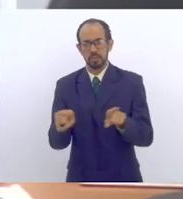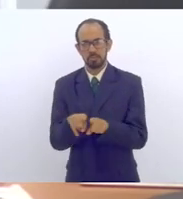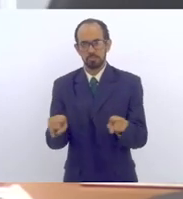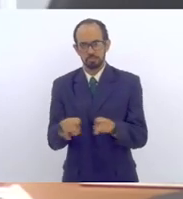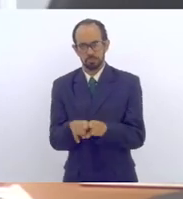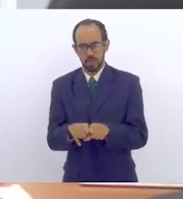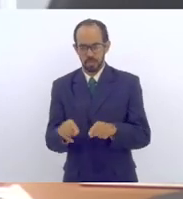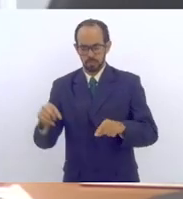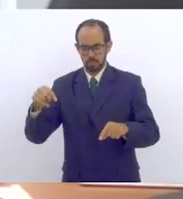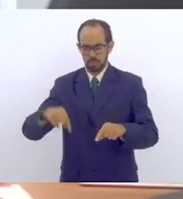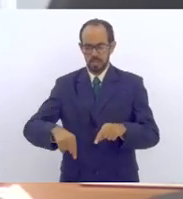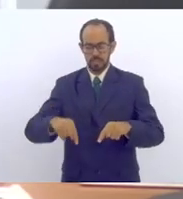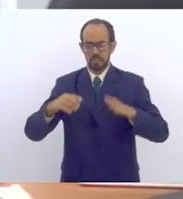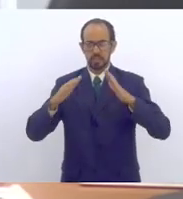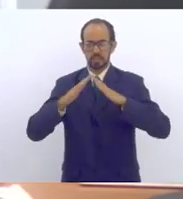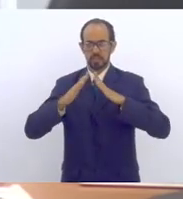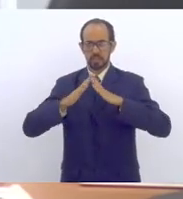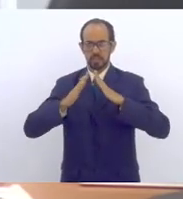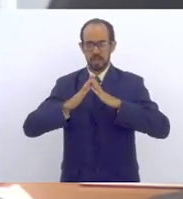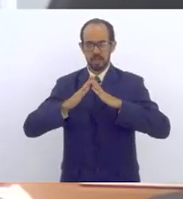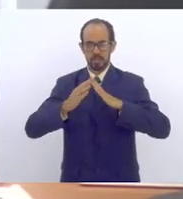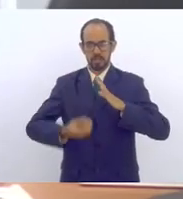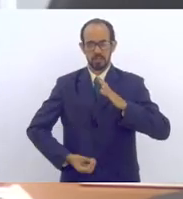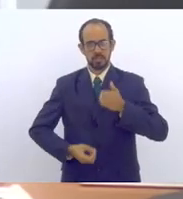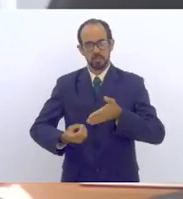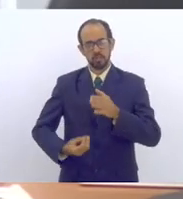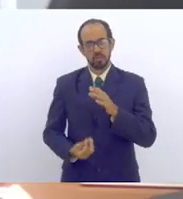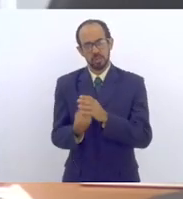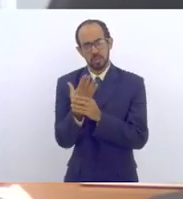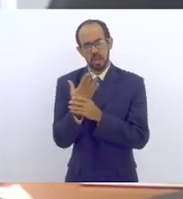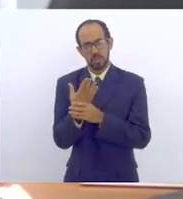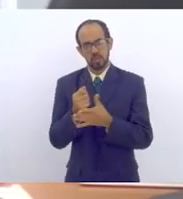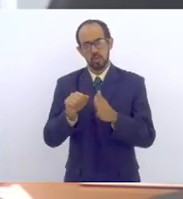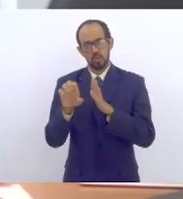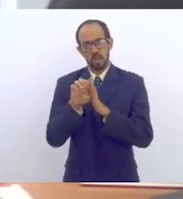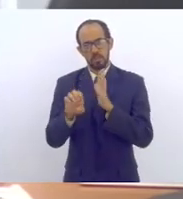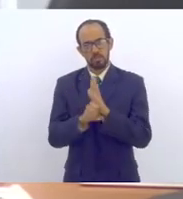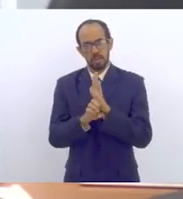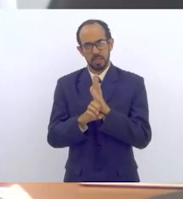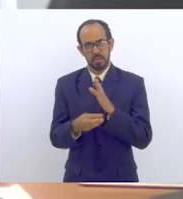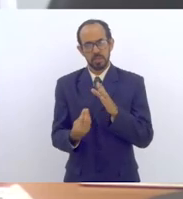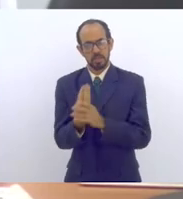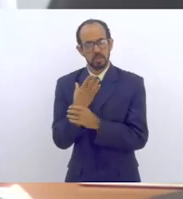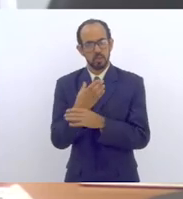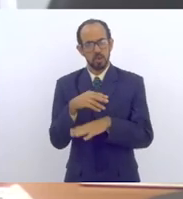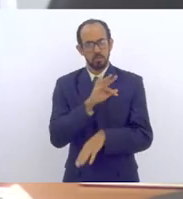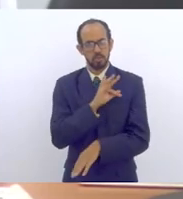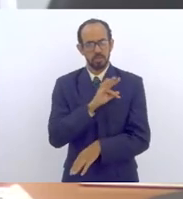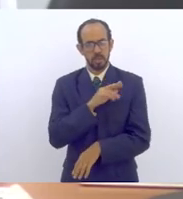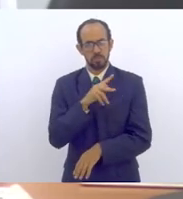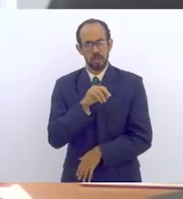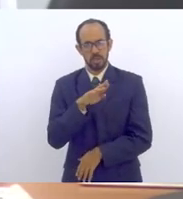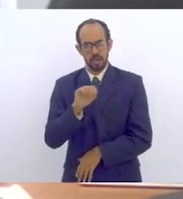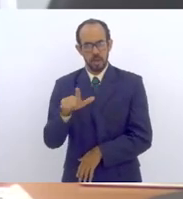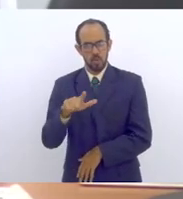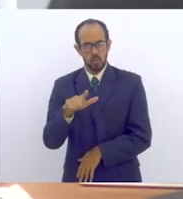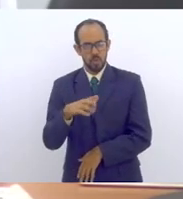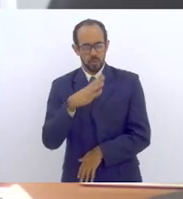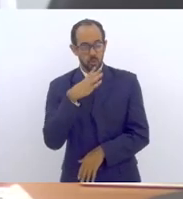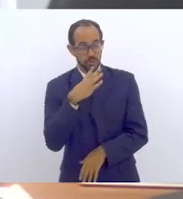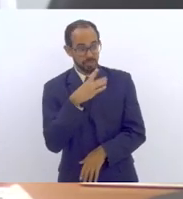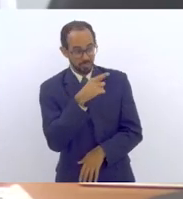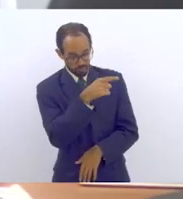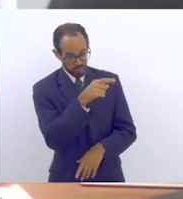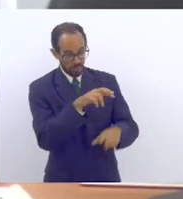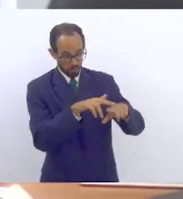por essa casa ter sido o autor da emenda constitucional que criou a polícia penal no estado do Rio de Janeiro eu te conheci através do